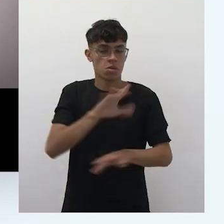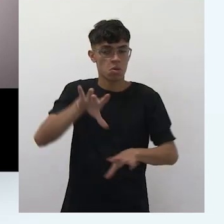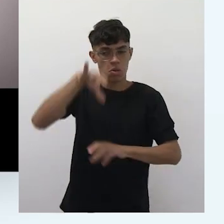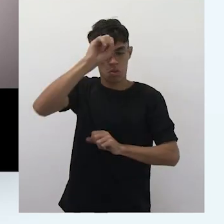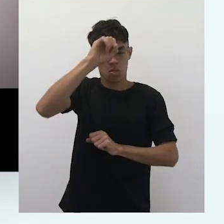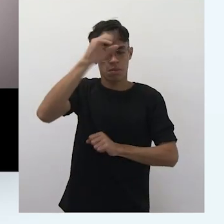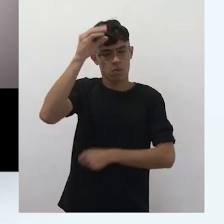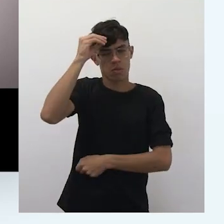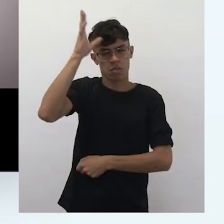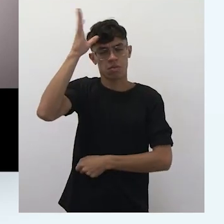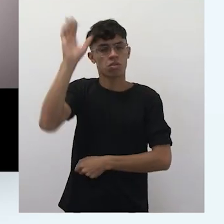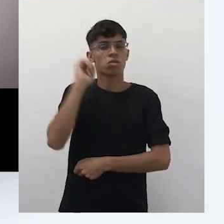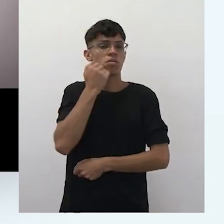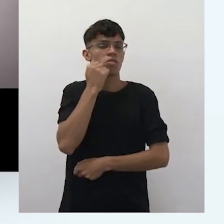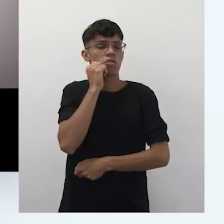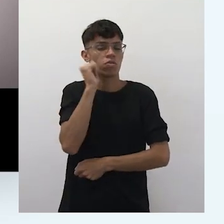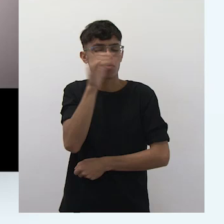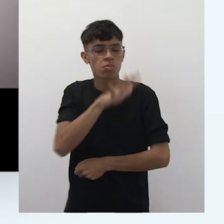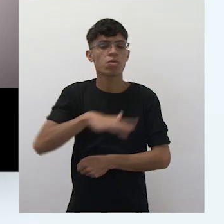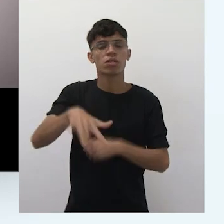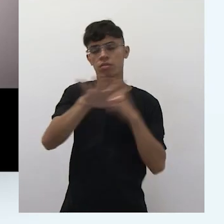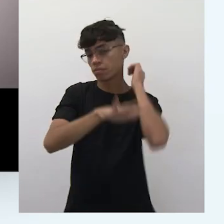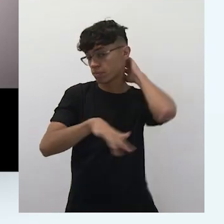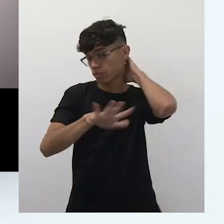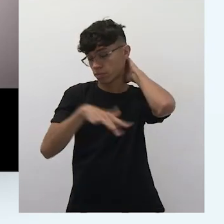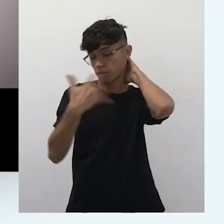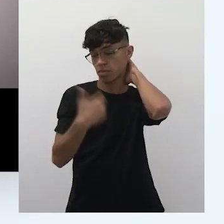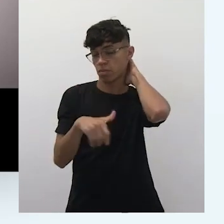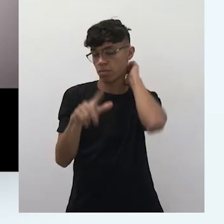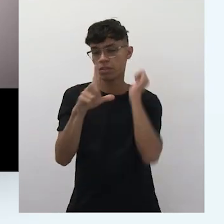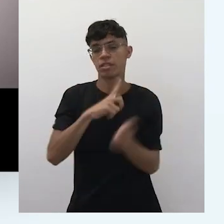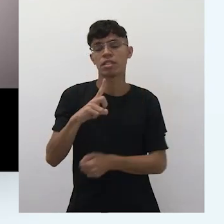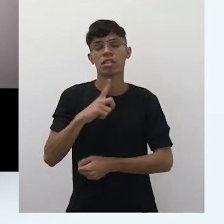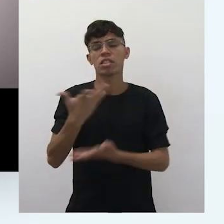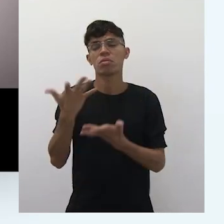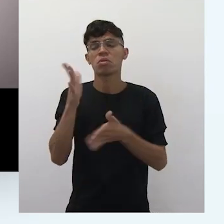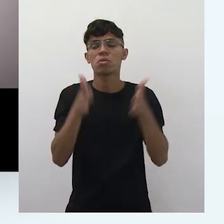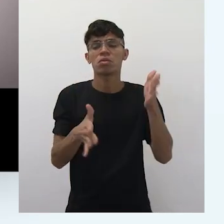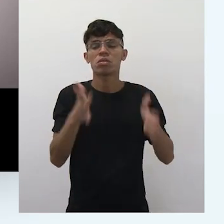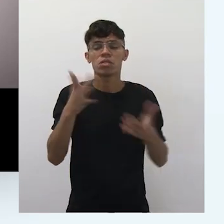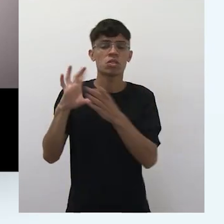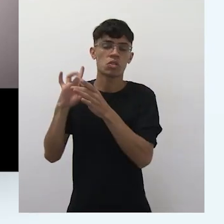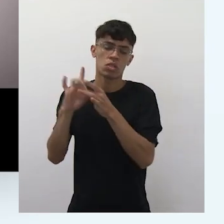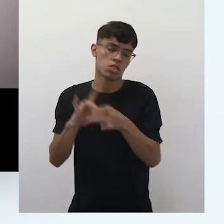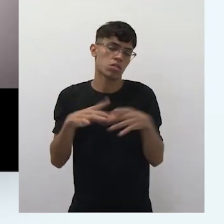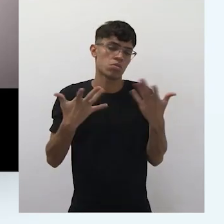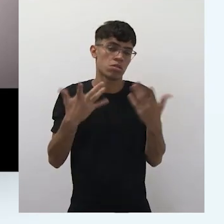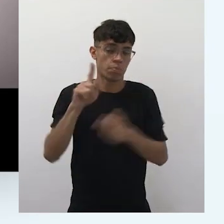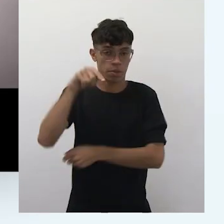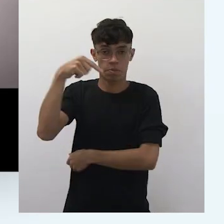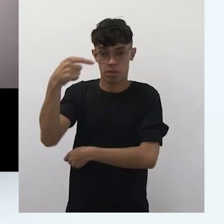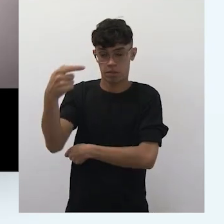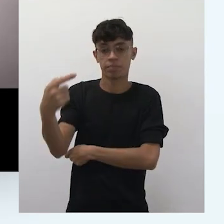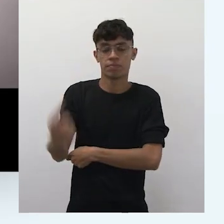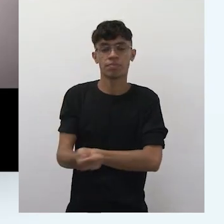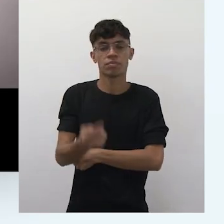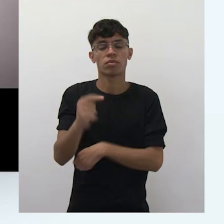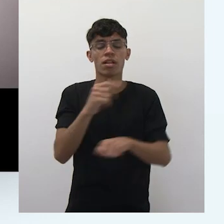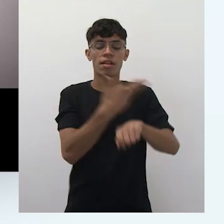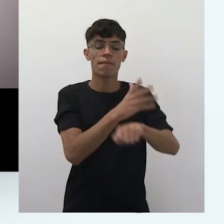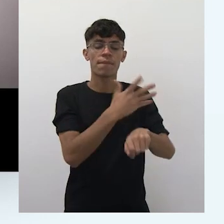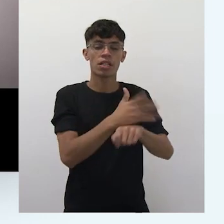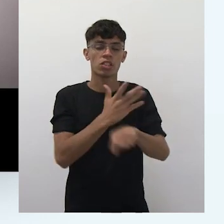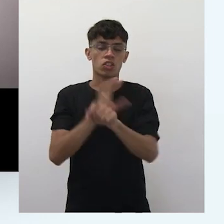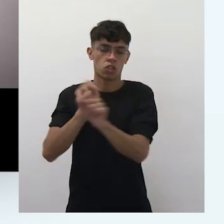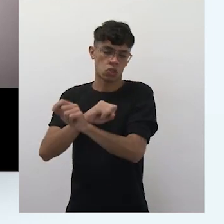conhecimento científico e universal, que se faz necessário naquele contexto para então, finalmente, na prática